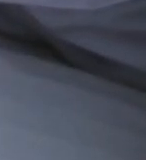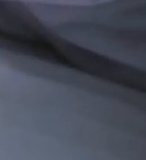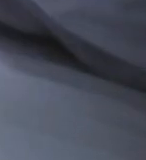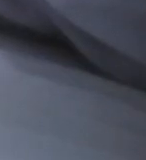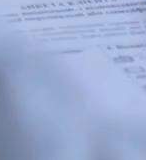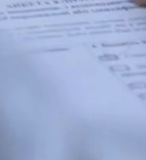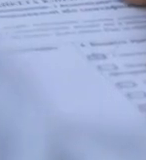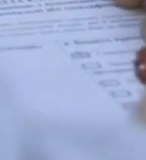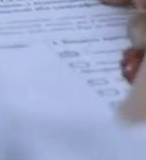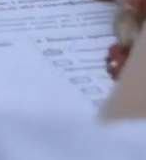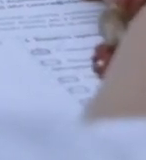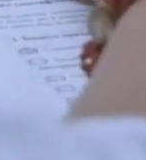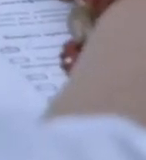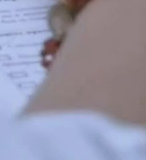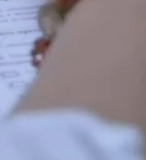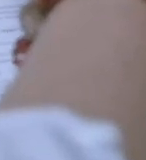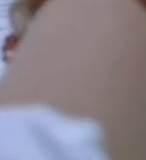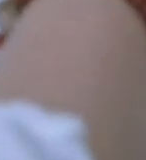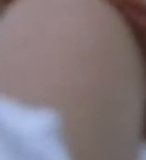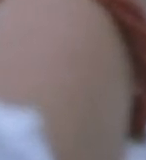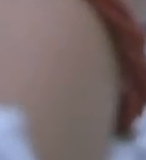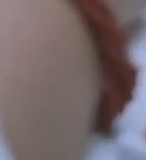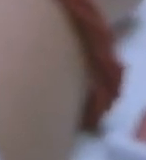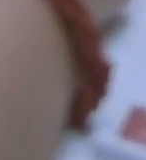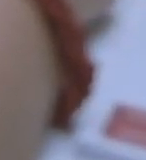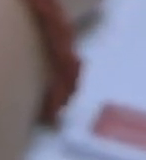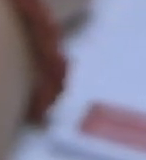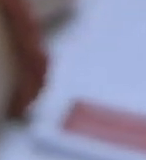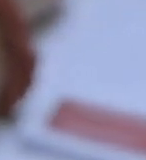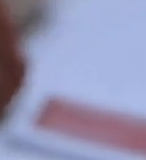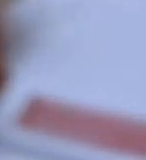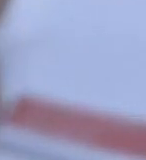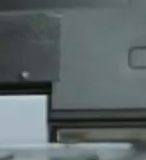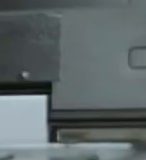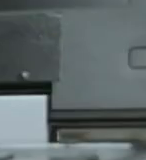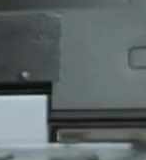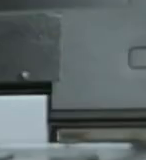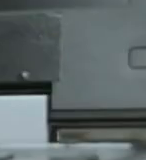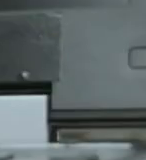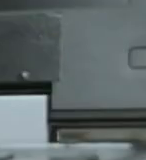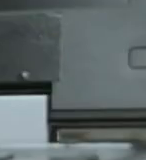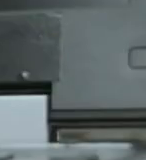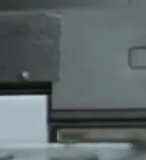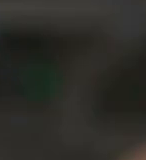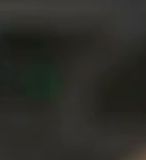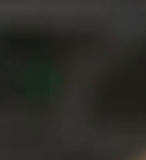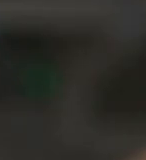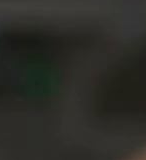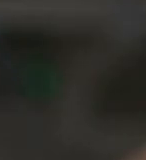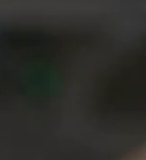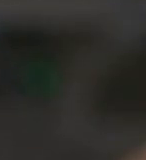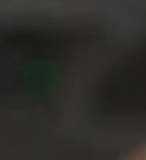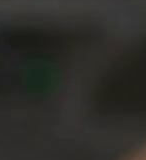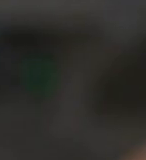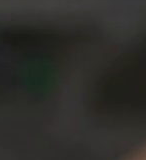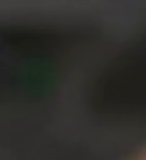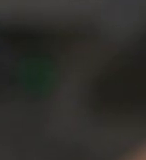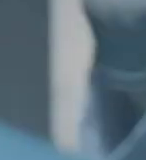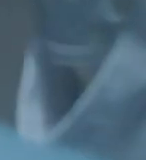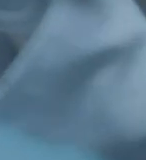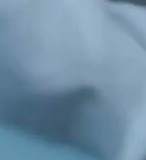de proporcionar o desenvolvimento do setor, tendo como compromisso com a sociedade a garantia da qualidade nos serviços